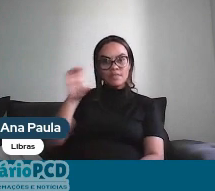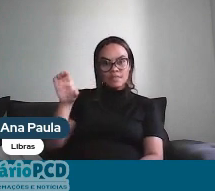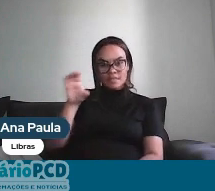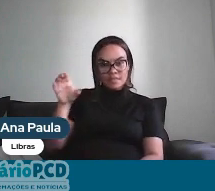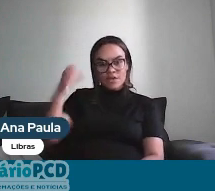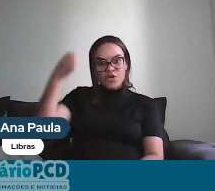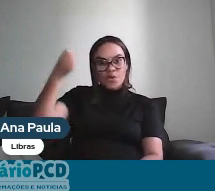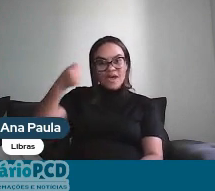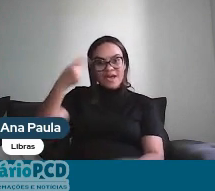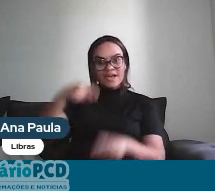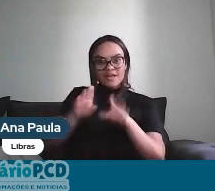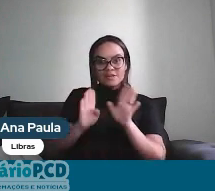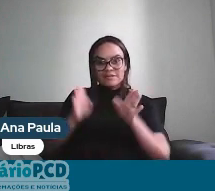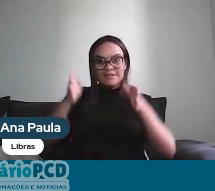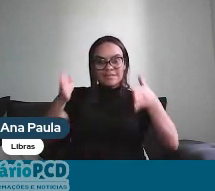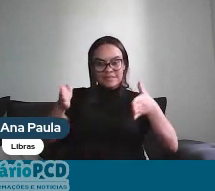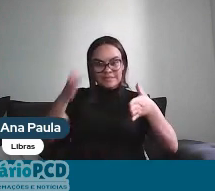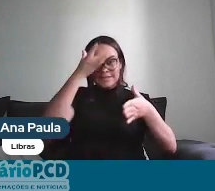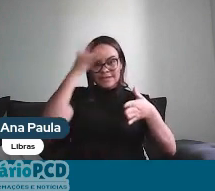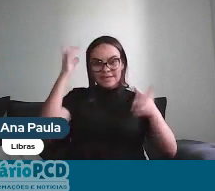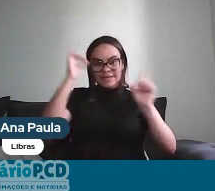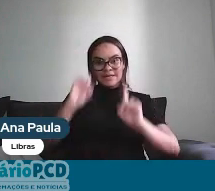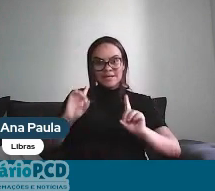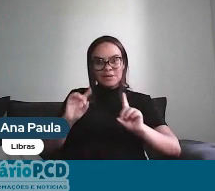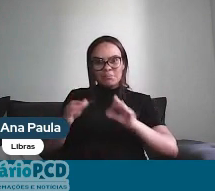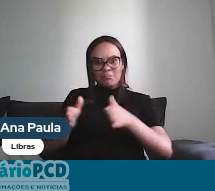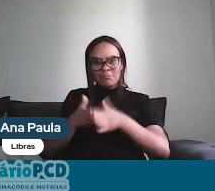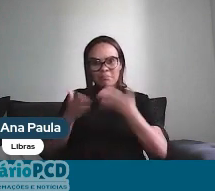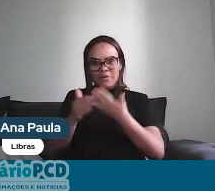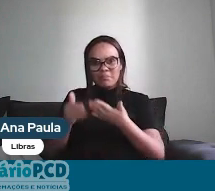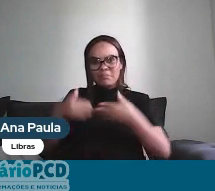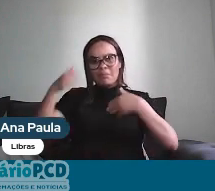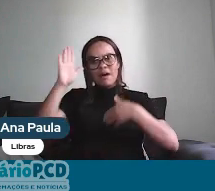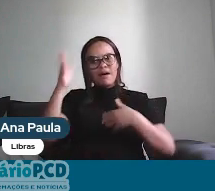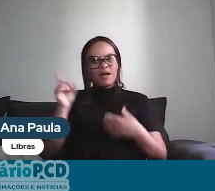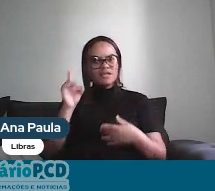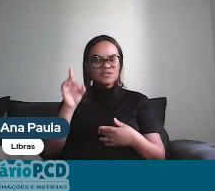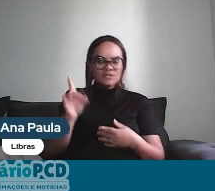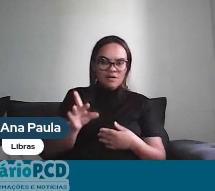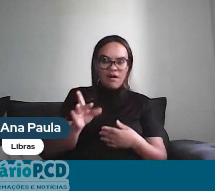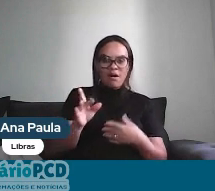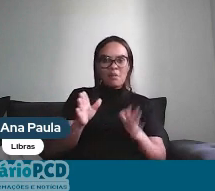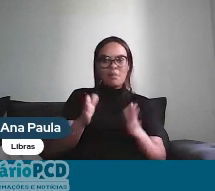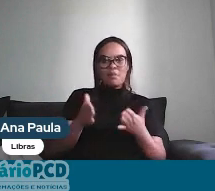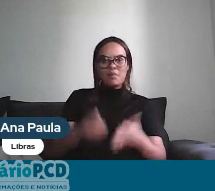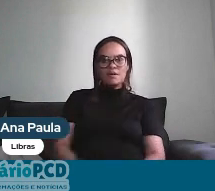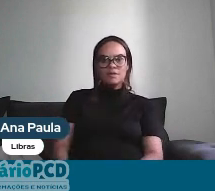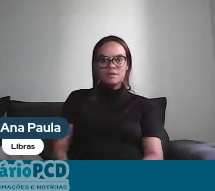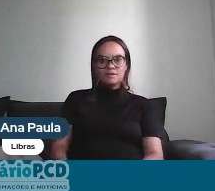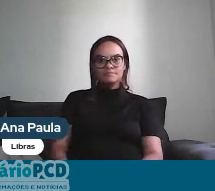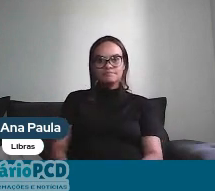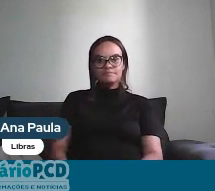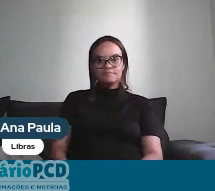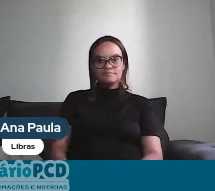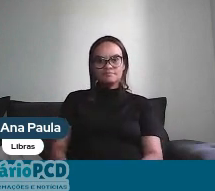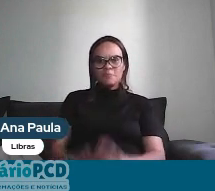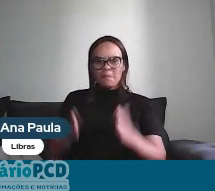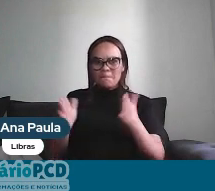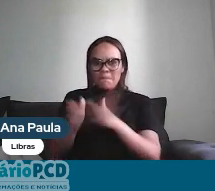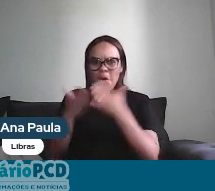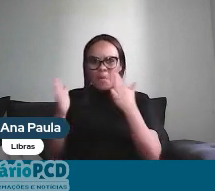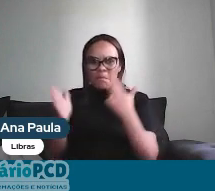chegue para pessoas com deficiência, que não sejam só as perdão da palavra,